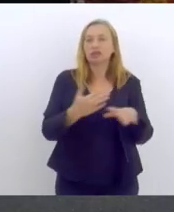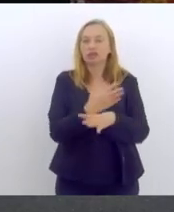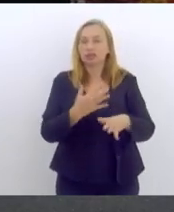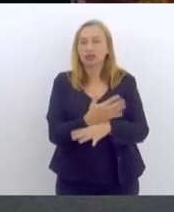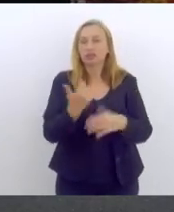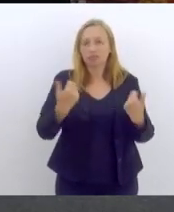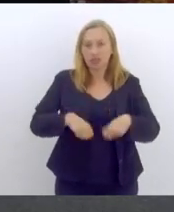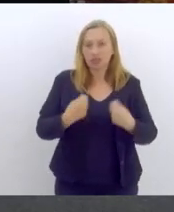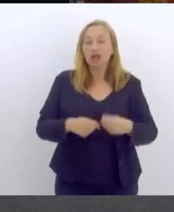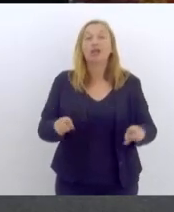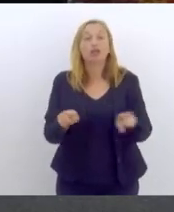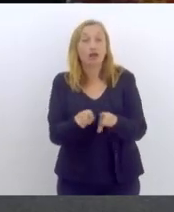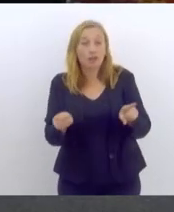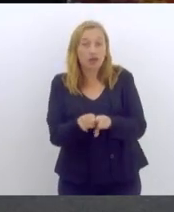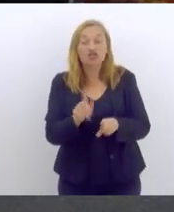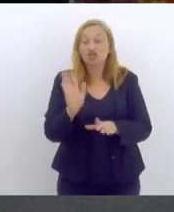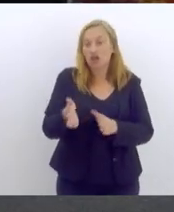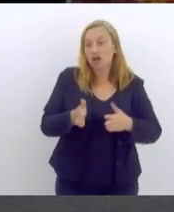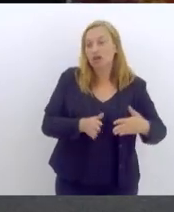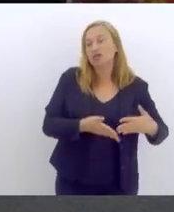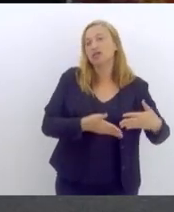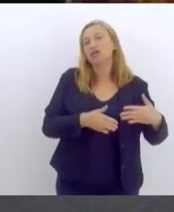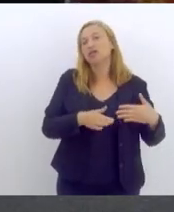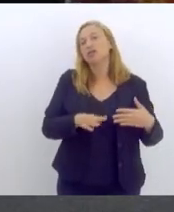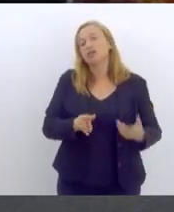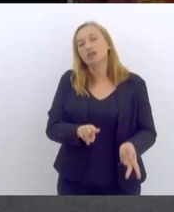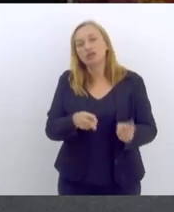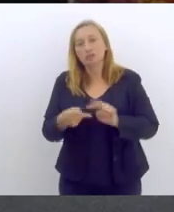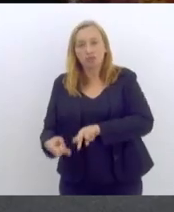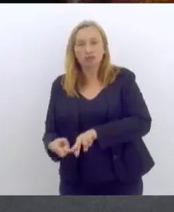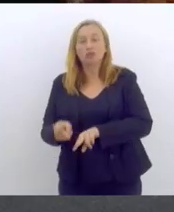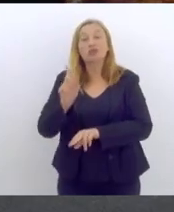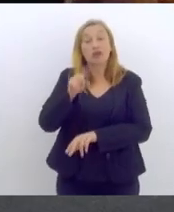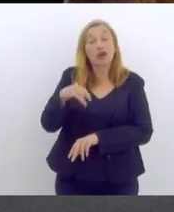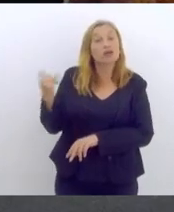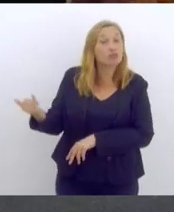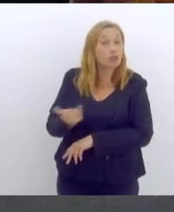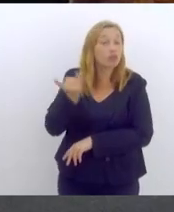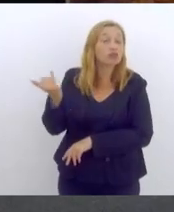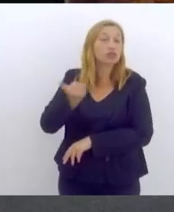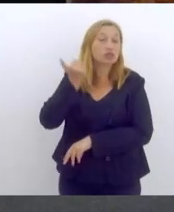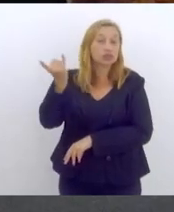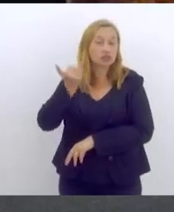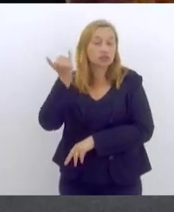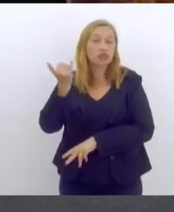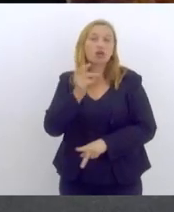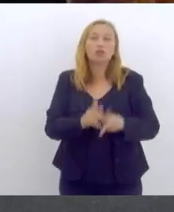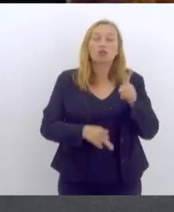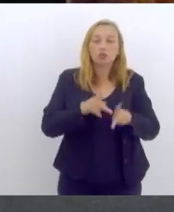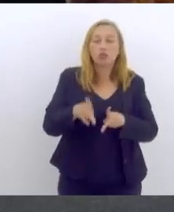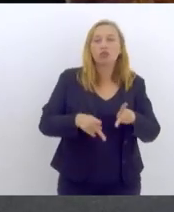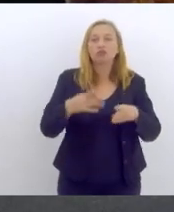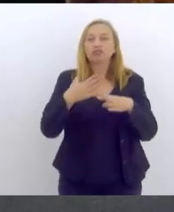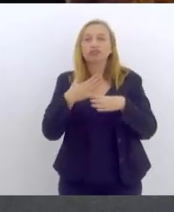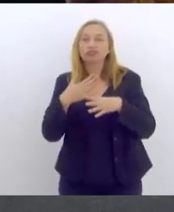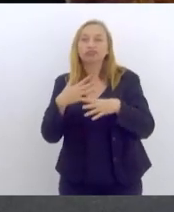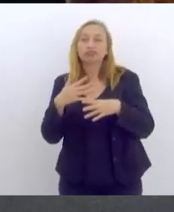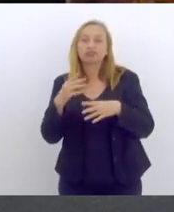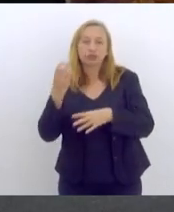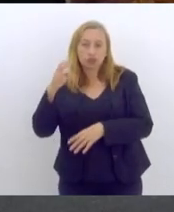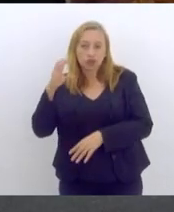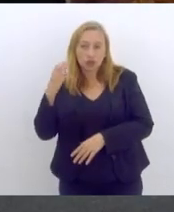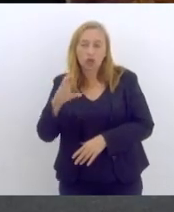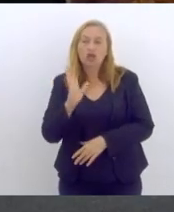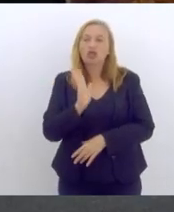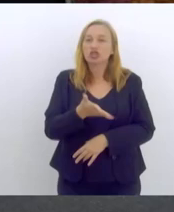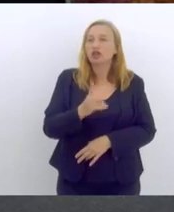precisa. Também já encaminhamos aquilo que é de extrema importância para a população de Niterói, e aí já